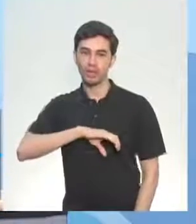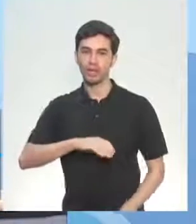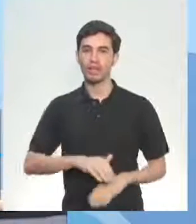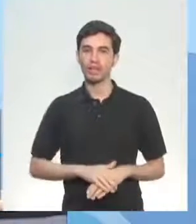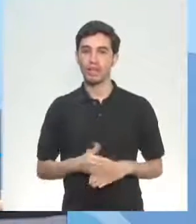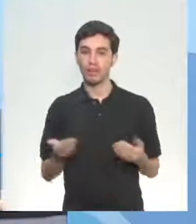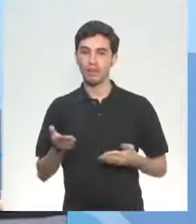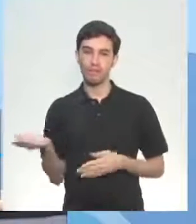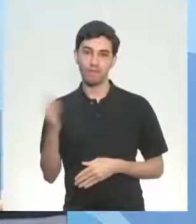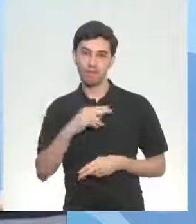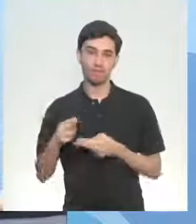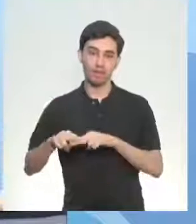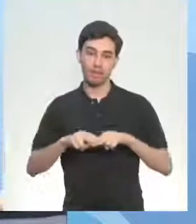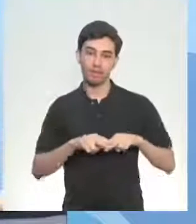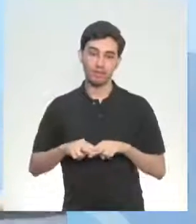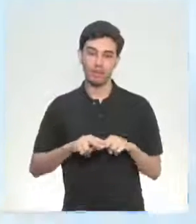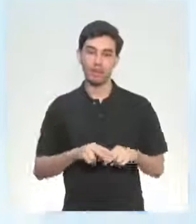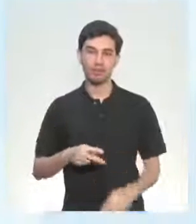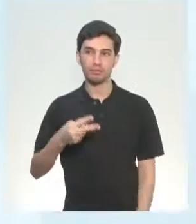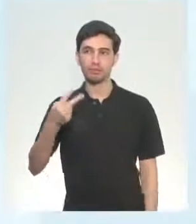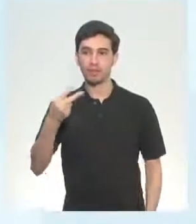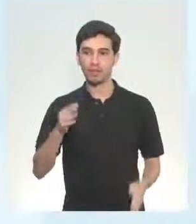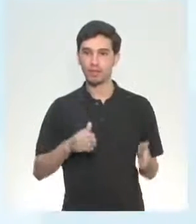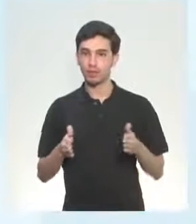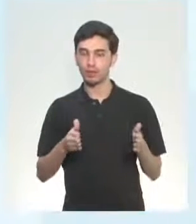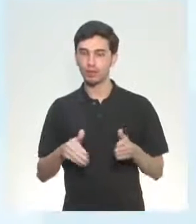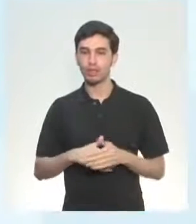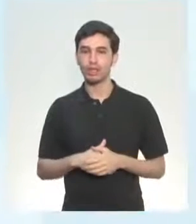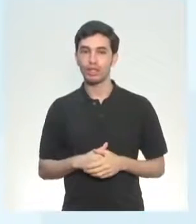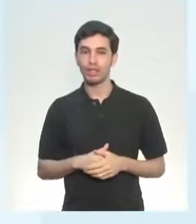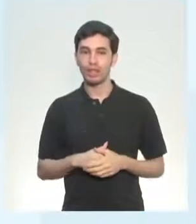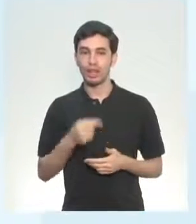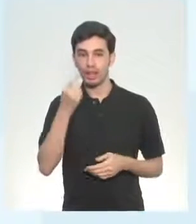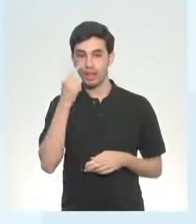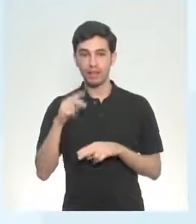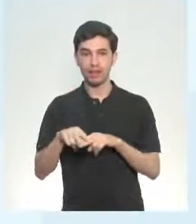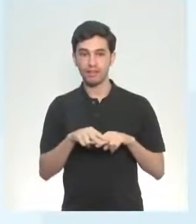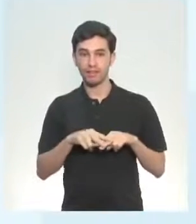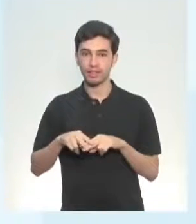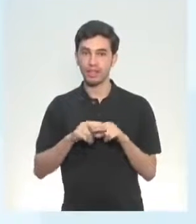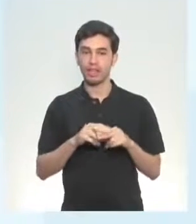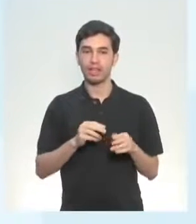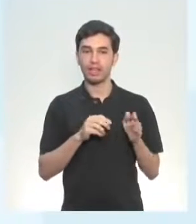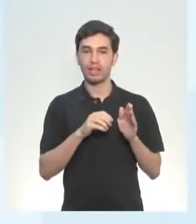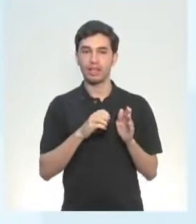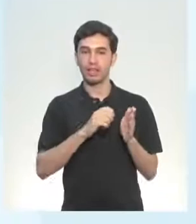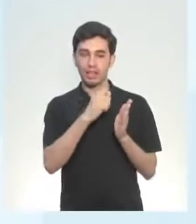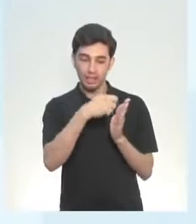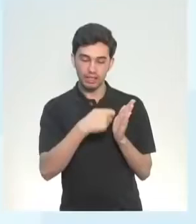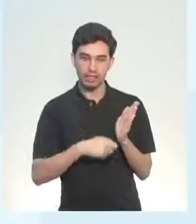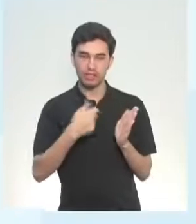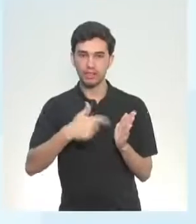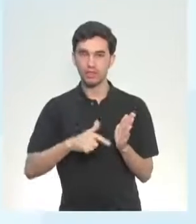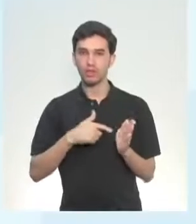2. Objetivos da aula. Revisar e editar a carta de reclamação.